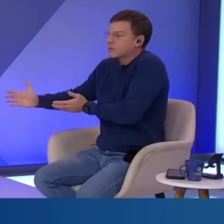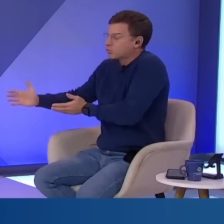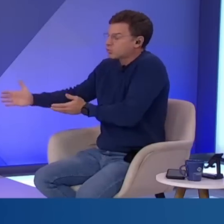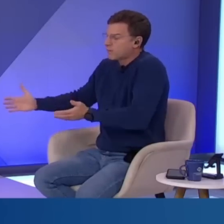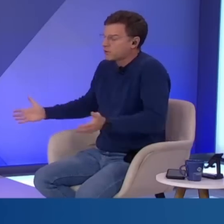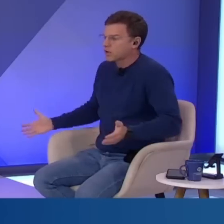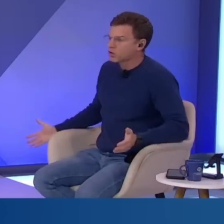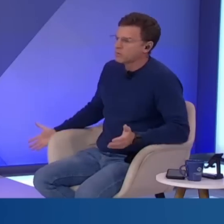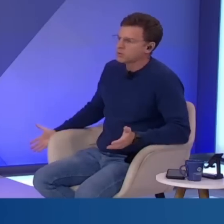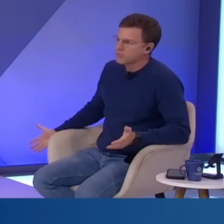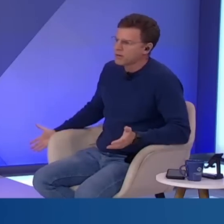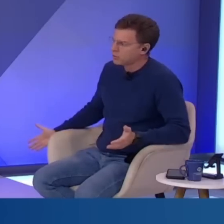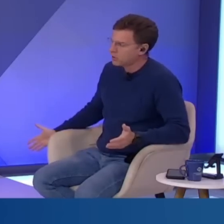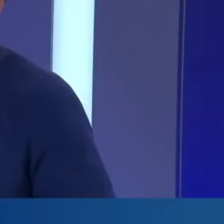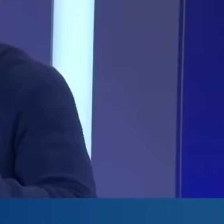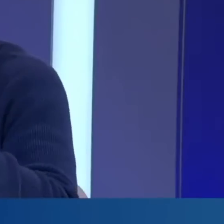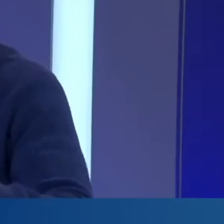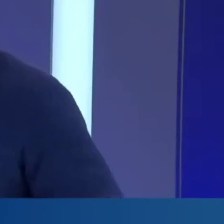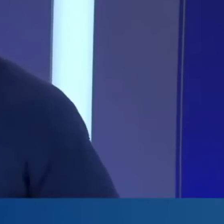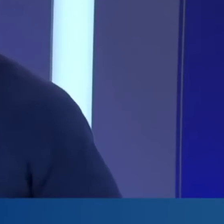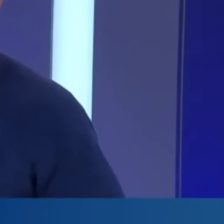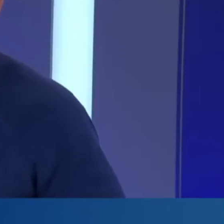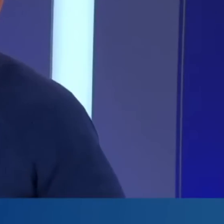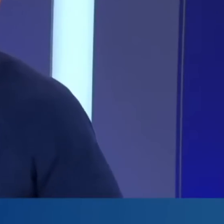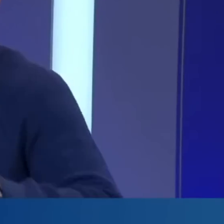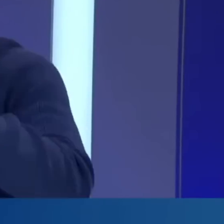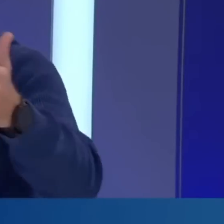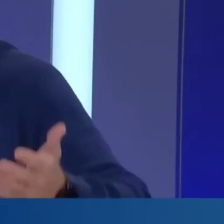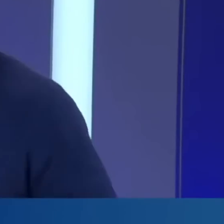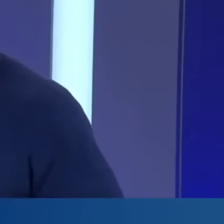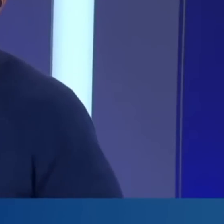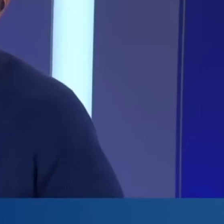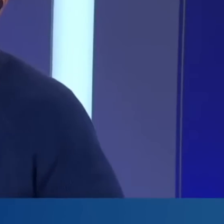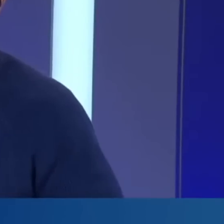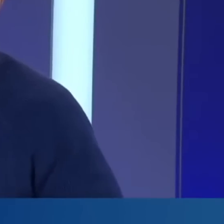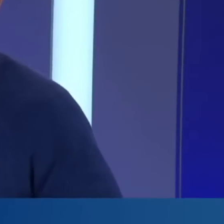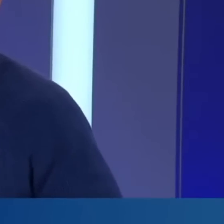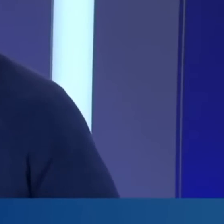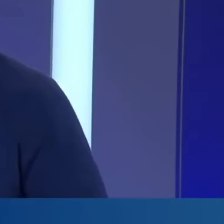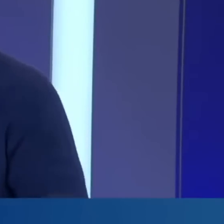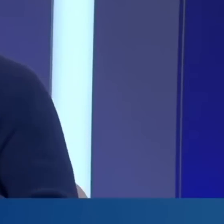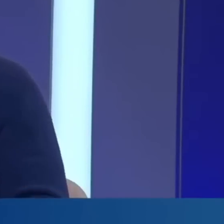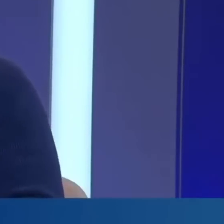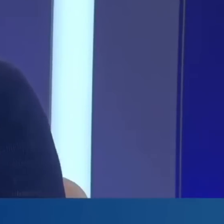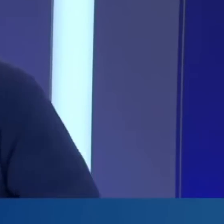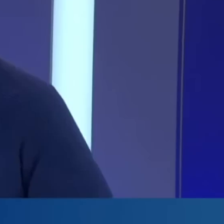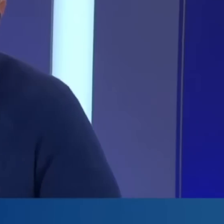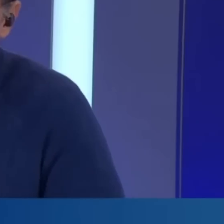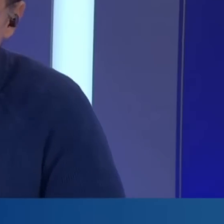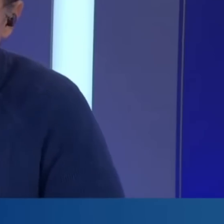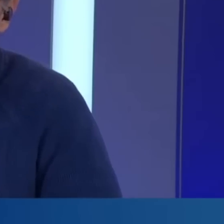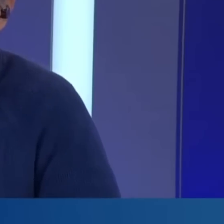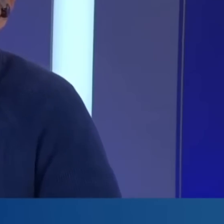estar integrado junto com a política econômica do governo, com o que o Ministério da Fazenda está fazendo, com o que os outros ministérios estão fazendo. Então, é muito boa